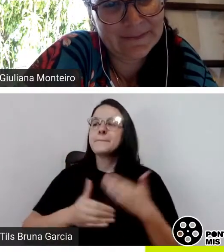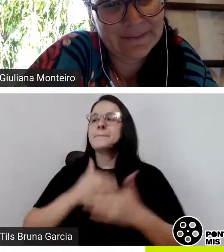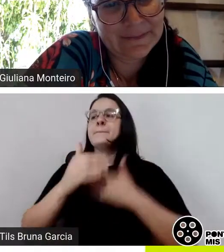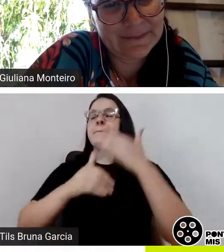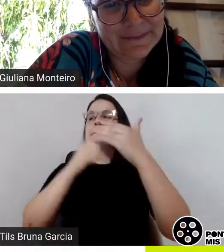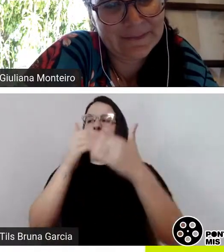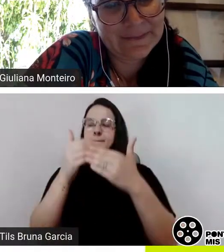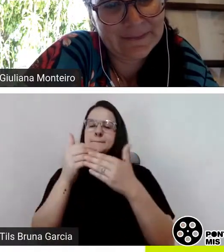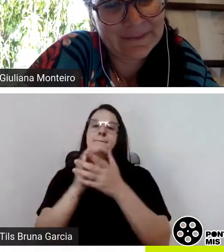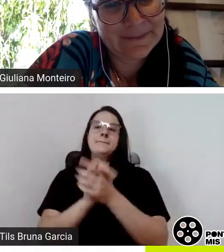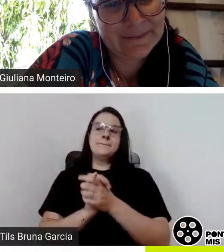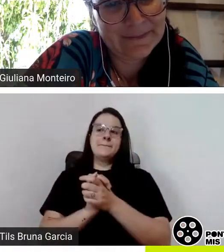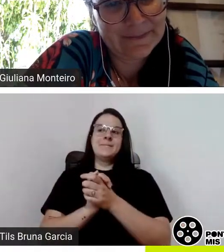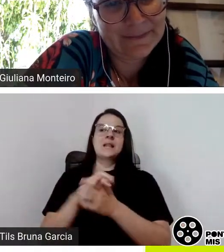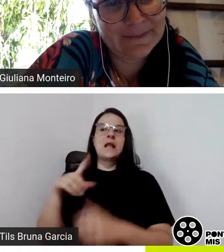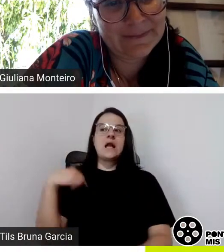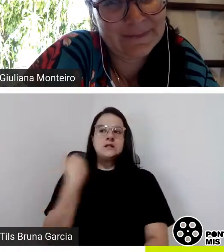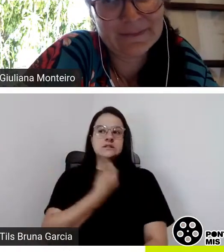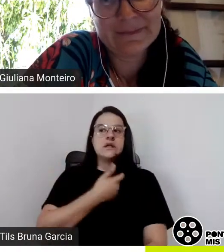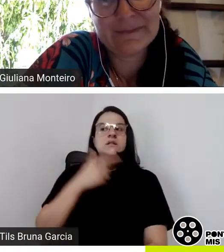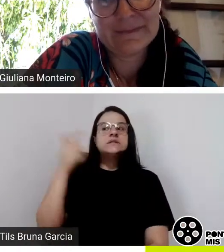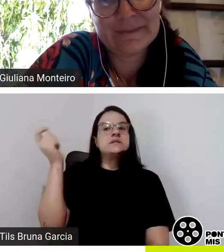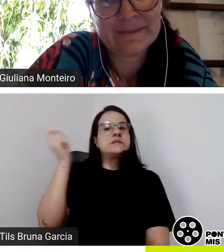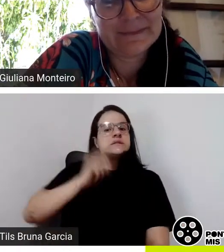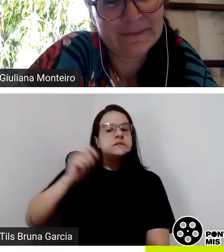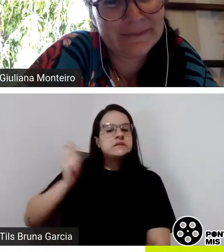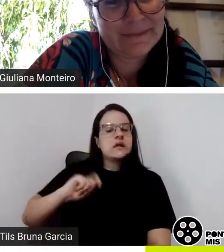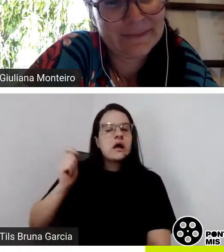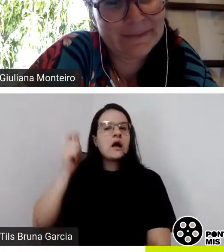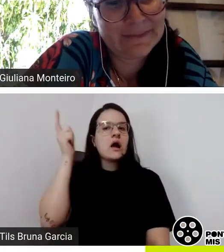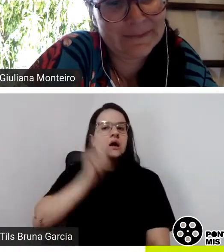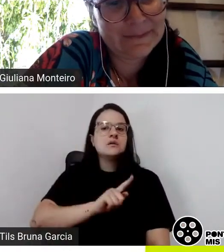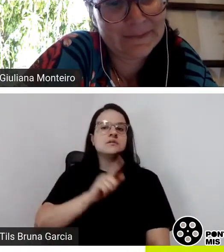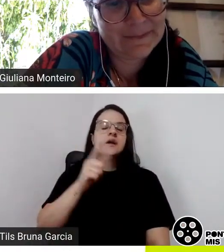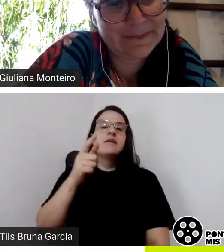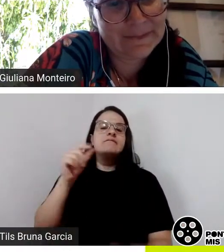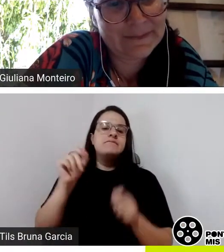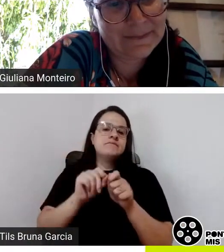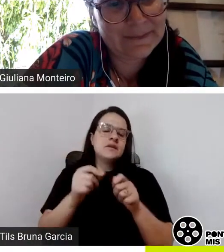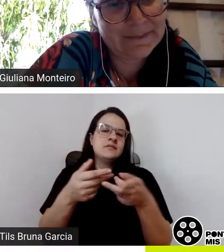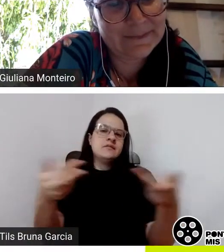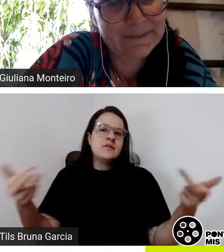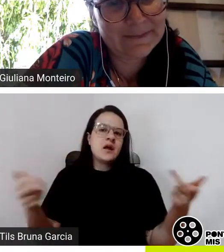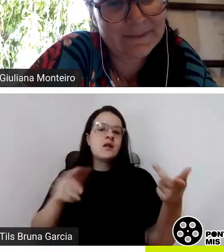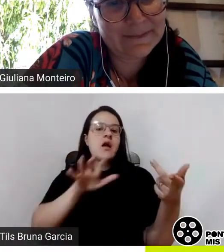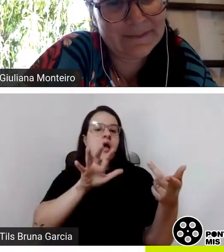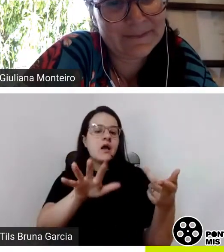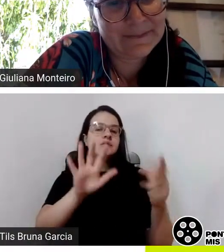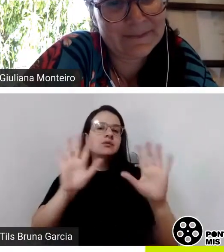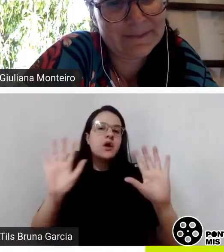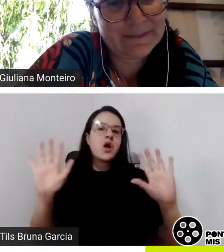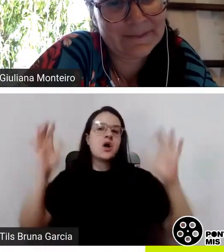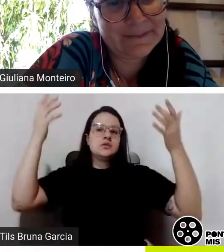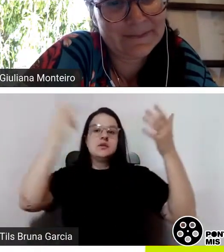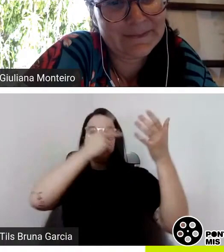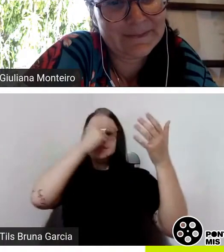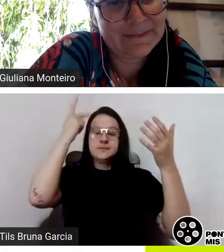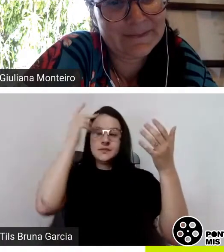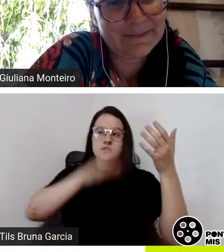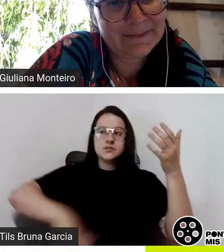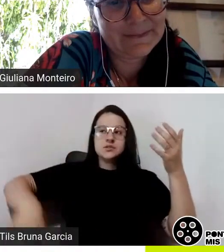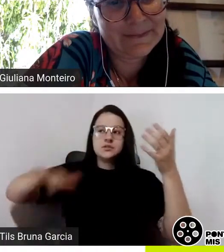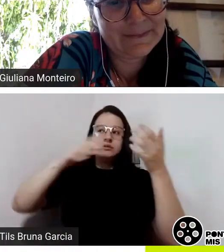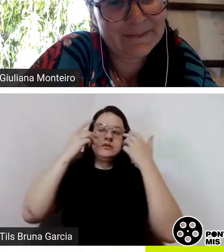construção, mas no sentido de que você vai experimentando mesmo como fazer, o que você tem que fazer, descobrindo as coisas, que é o que acontece com os personagens ali de uma